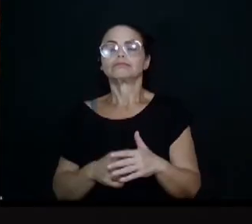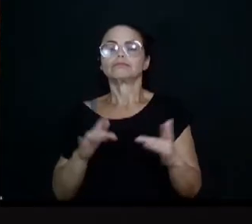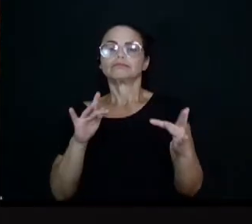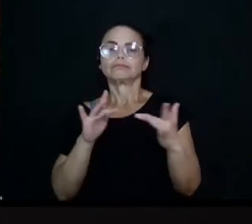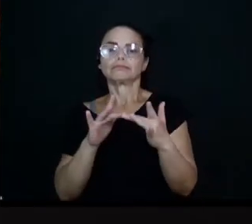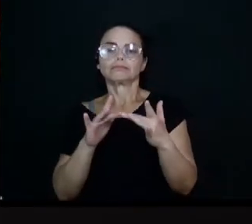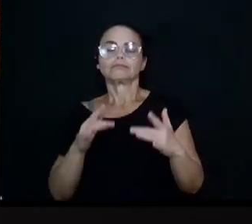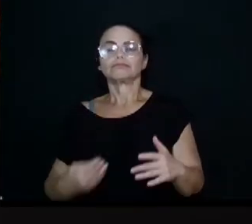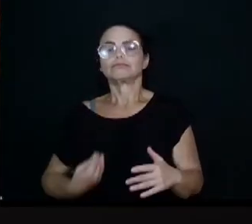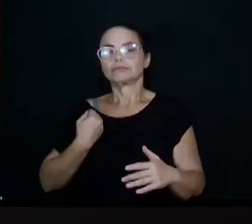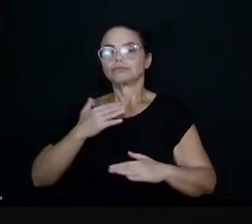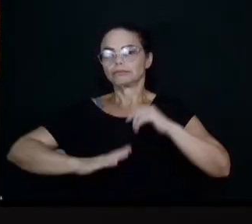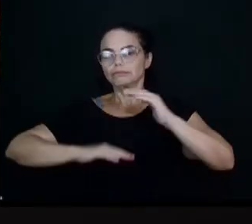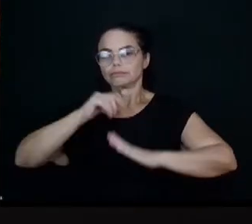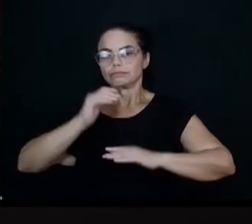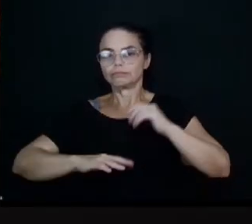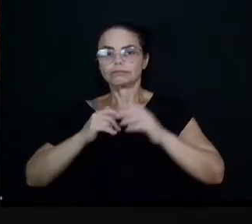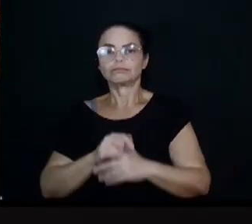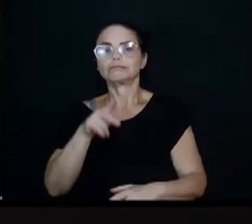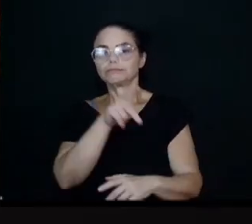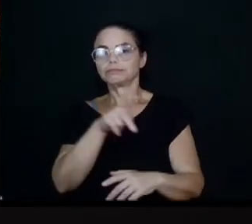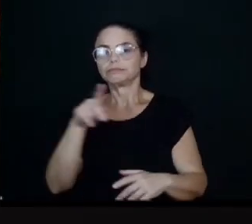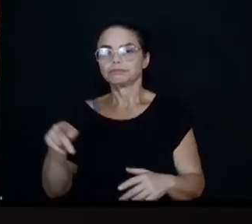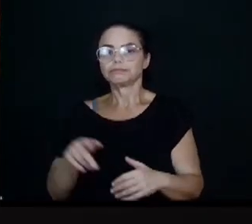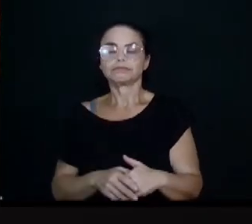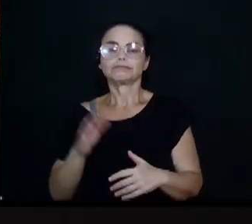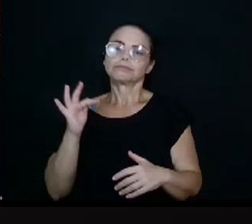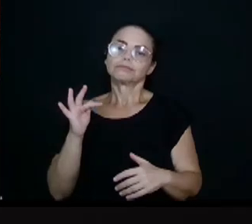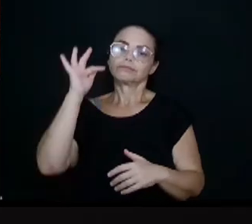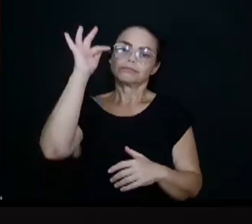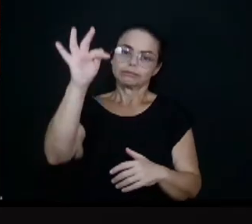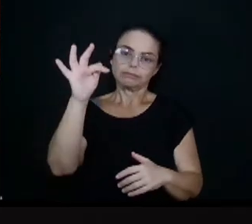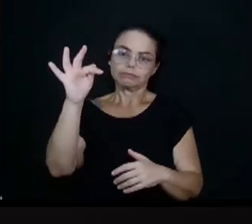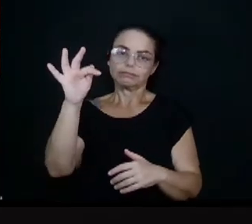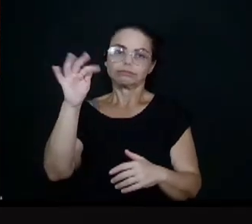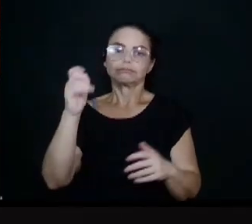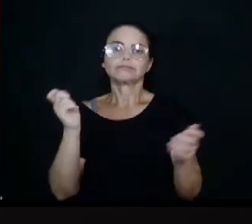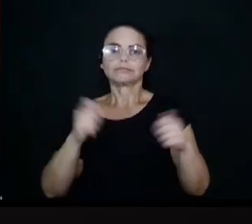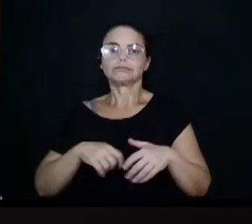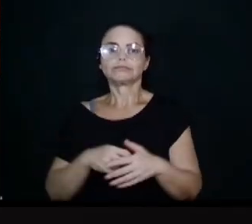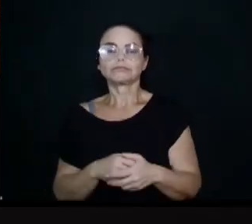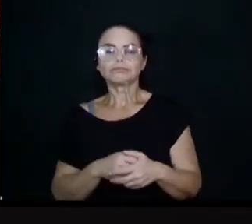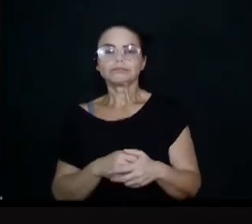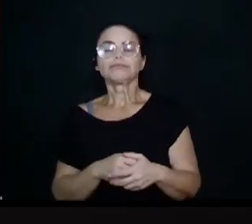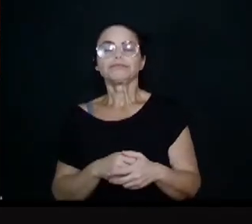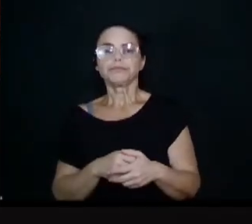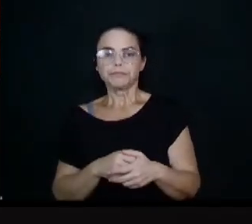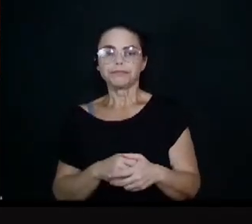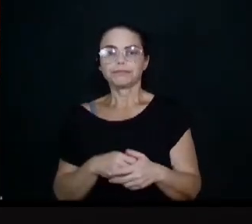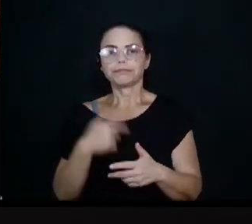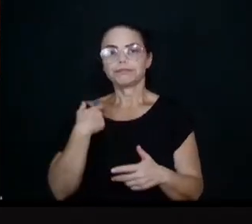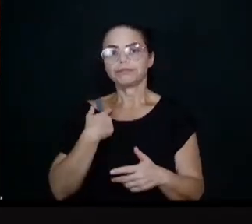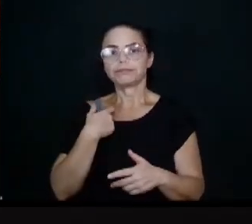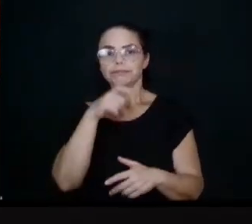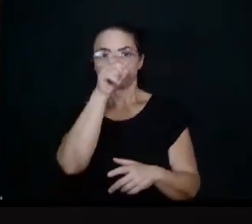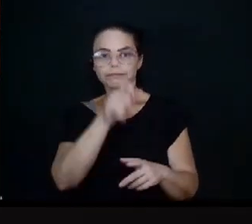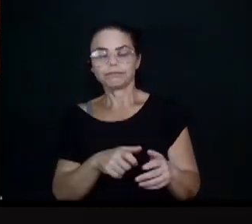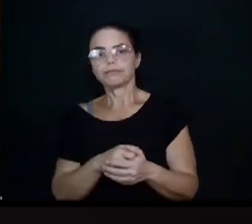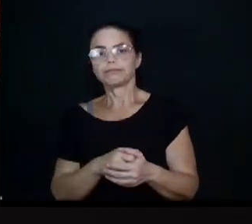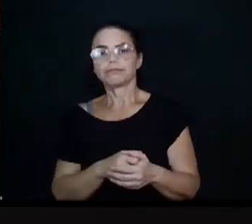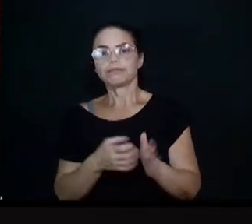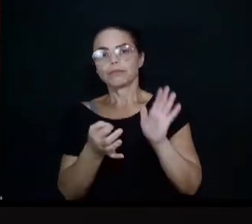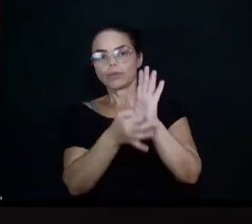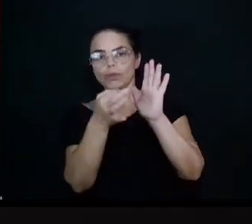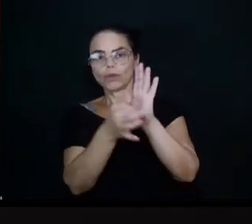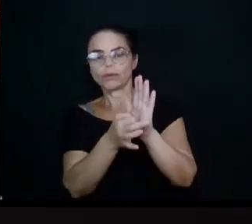profissional. Esses professores, no futuro, eles podem vir a ser aquela mesma pessoa que vai indicar aquele aluno que